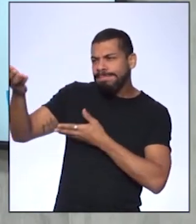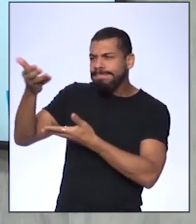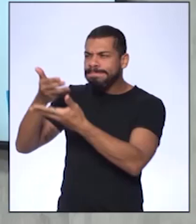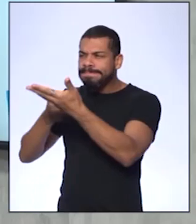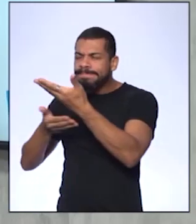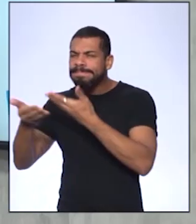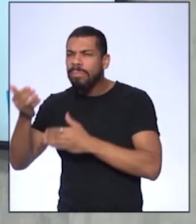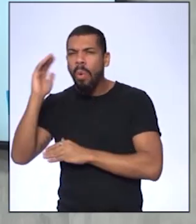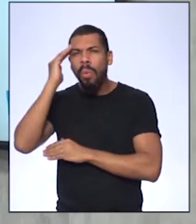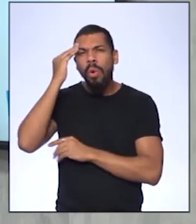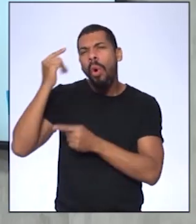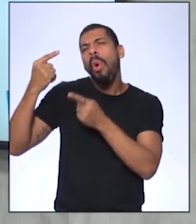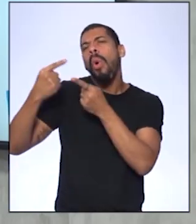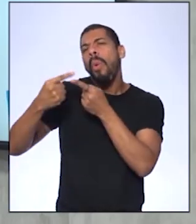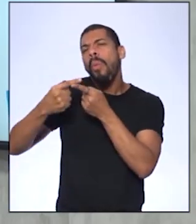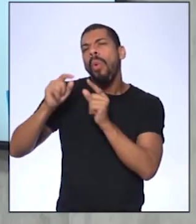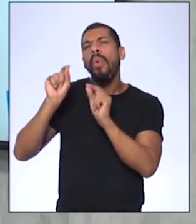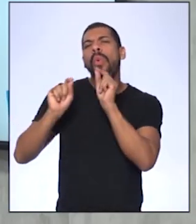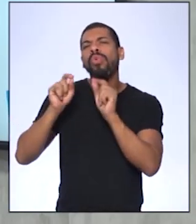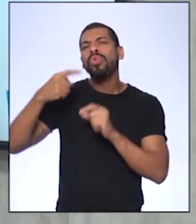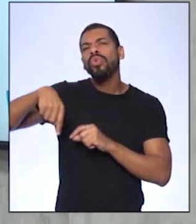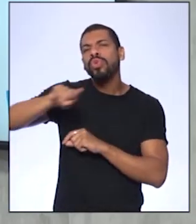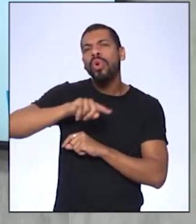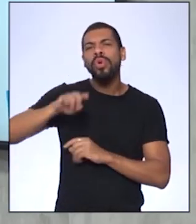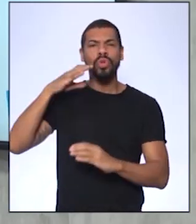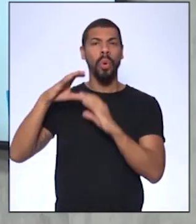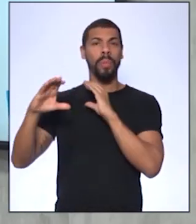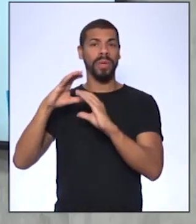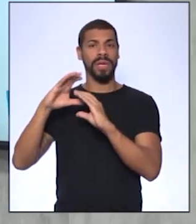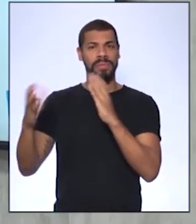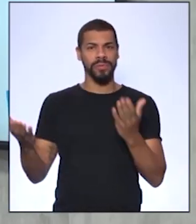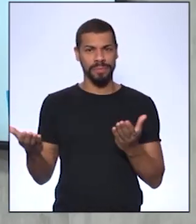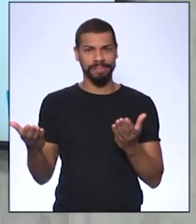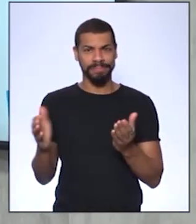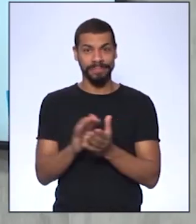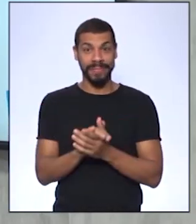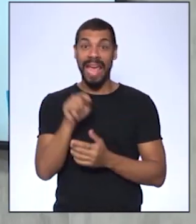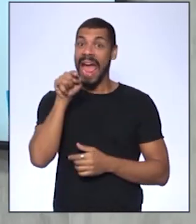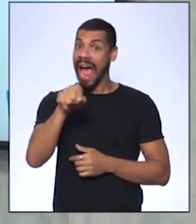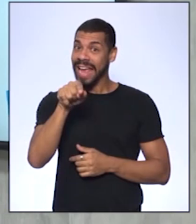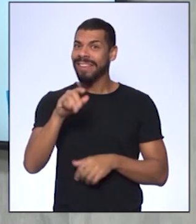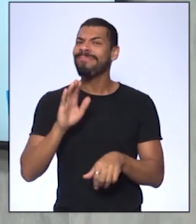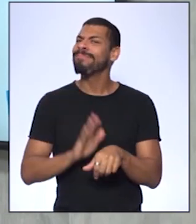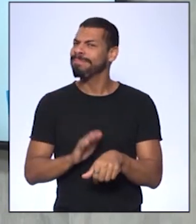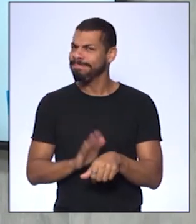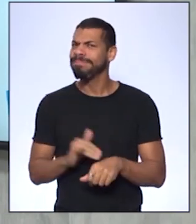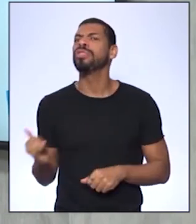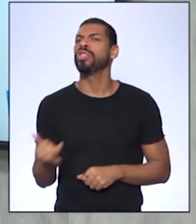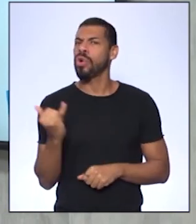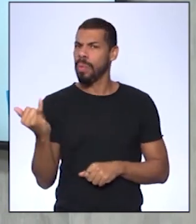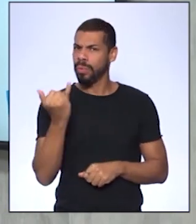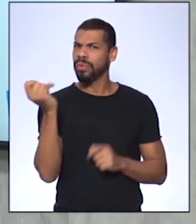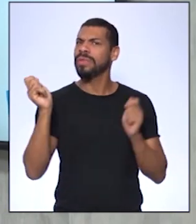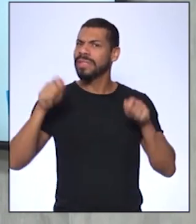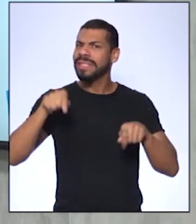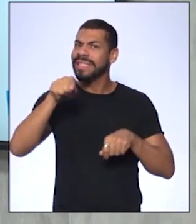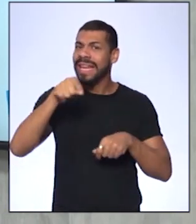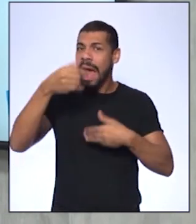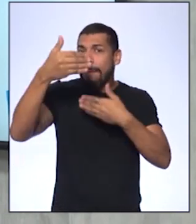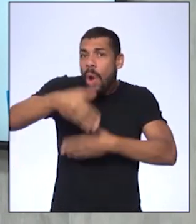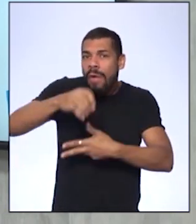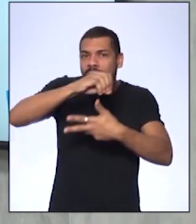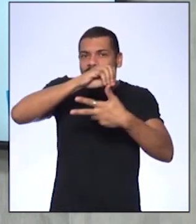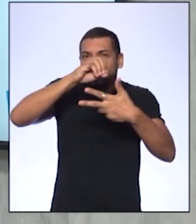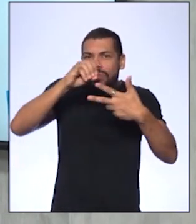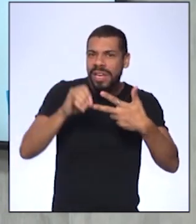por que é e para que é que nós nos comunicamos. Essa é uma parte muito importante para a prova do Enem